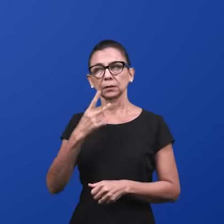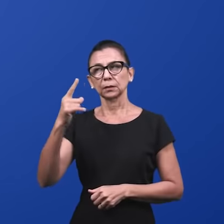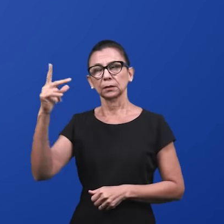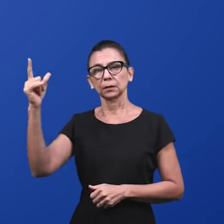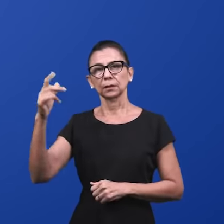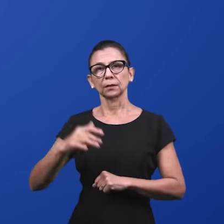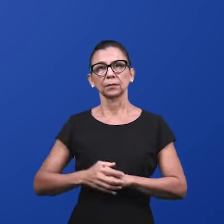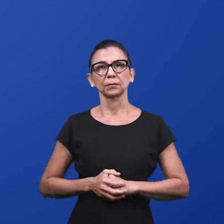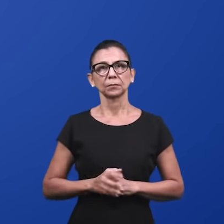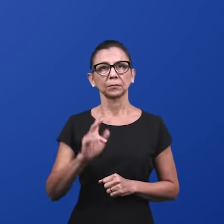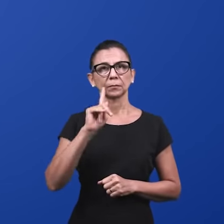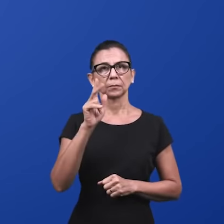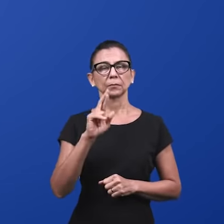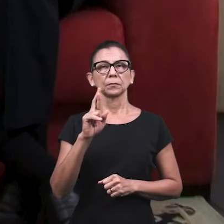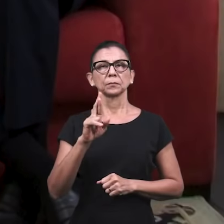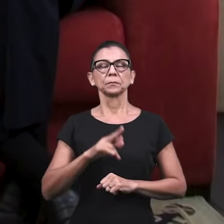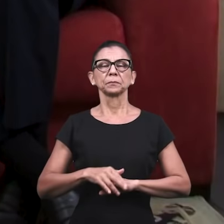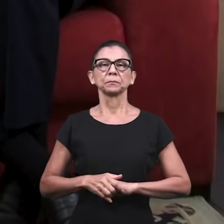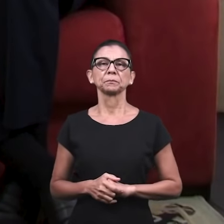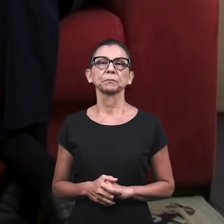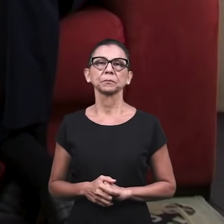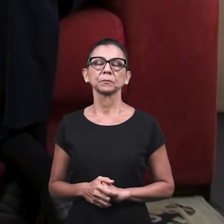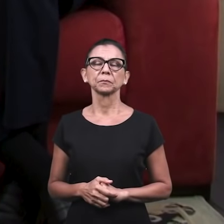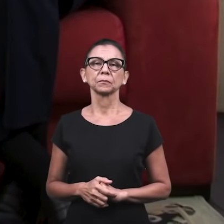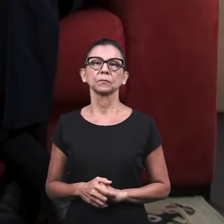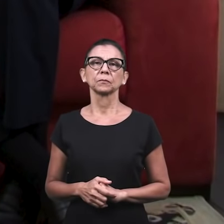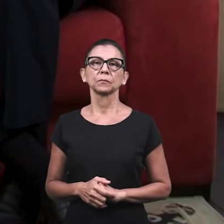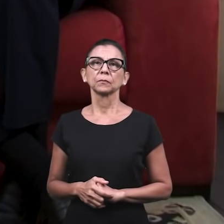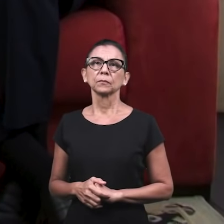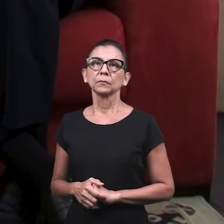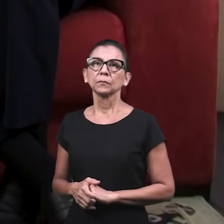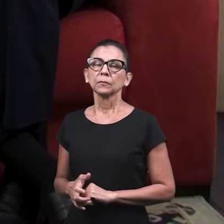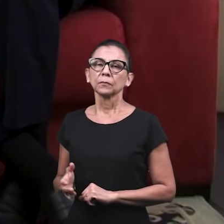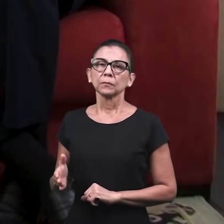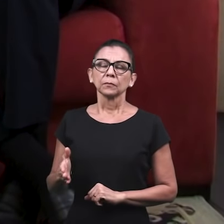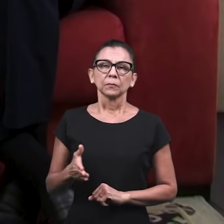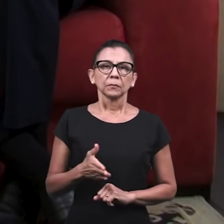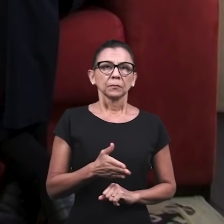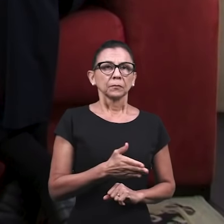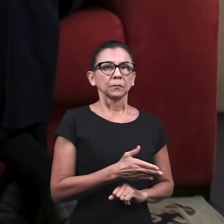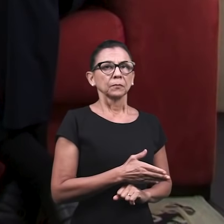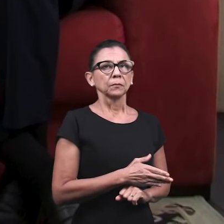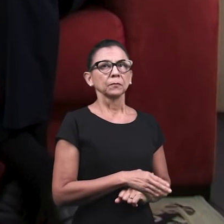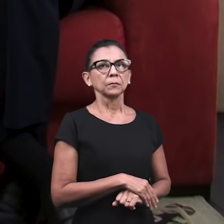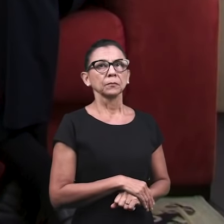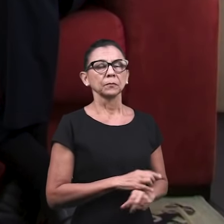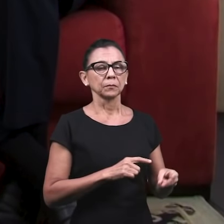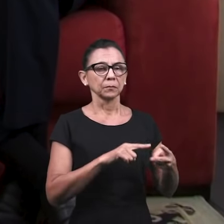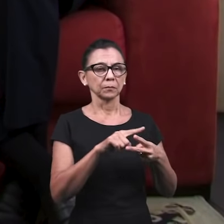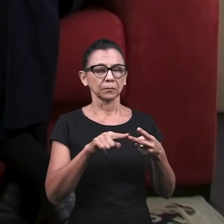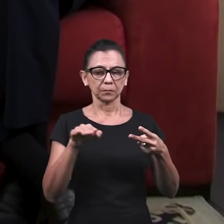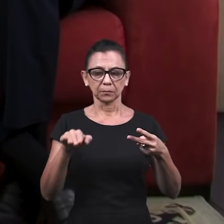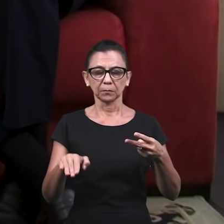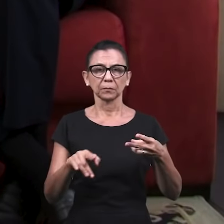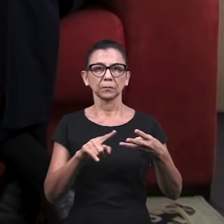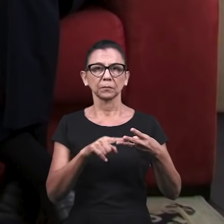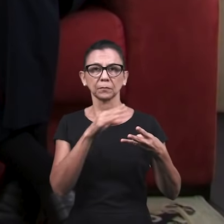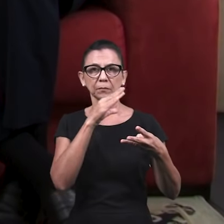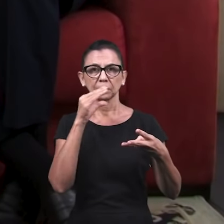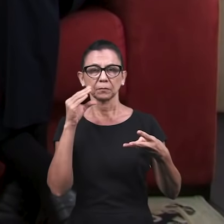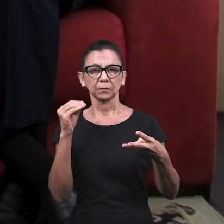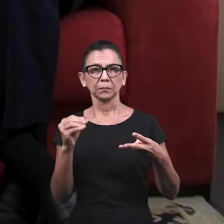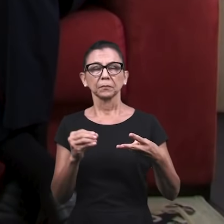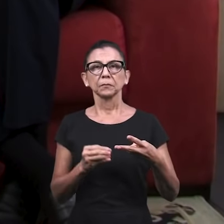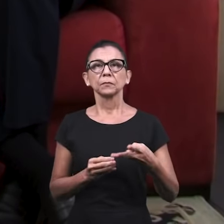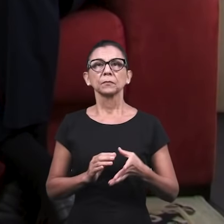Amém. A paz do Senhor Jesus. Paz do Senhor. Então, meus irmãos, tivemos o comentário de dois intermediários e um adolescente.